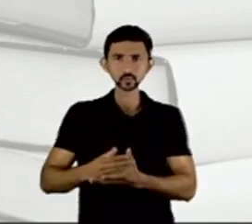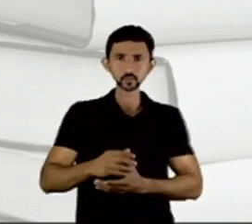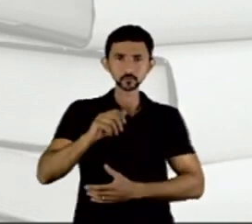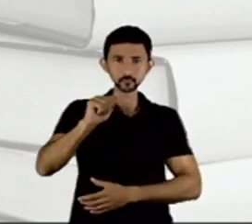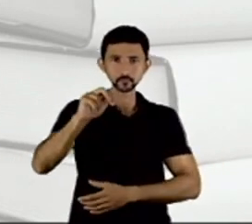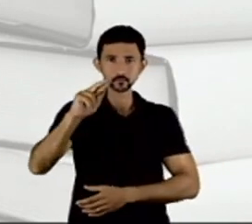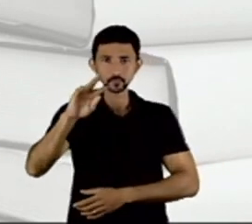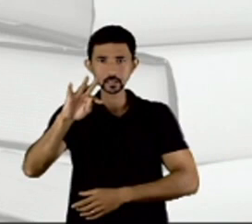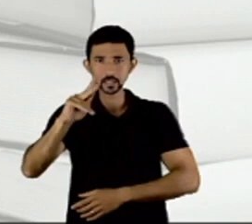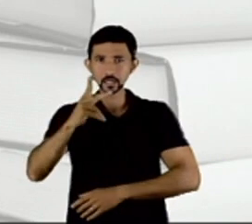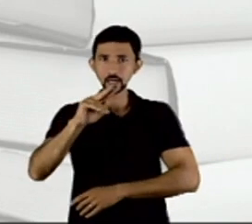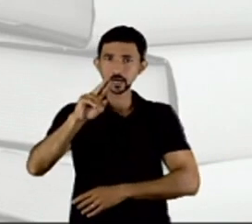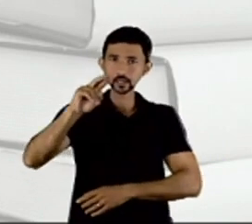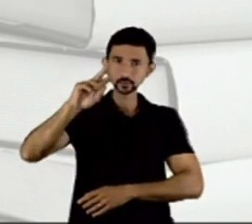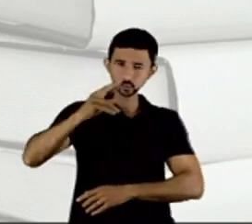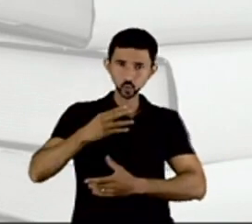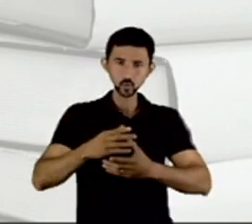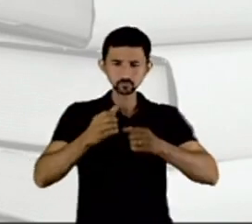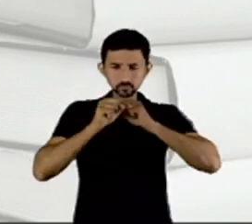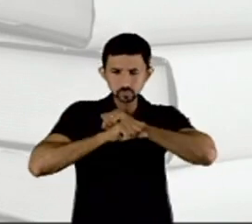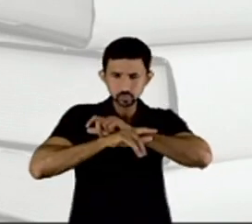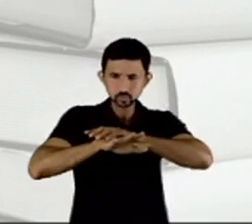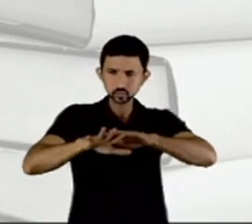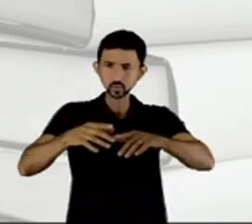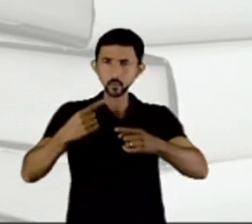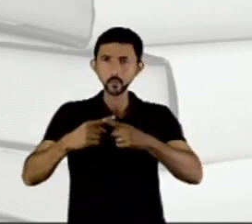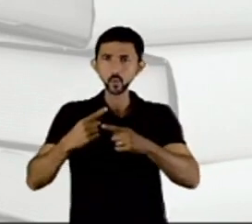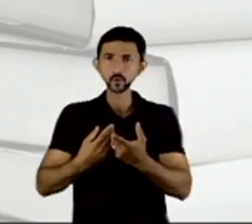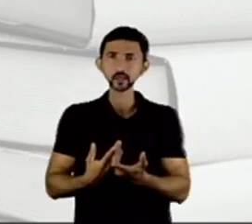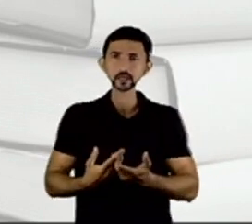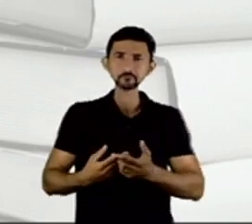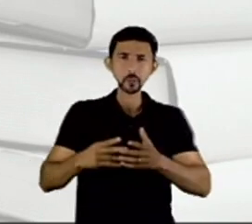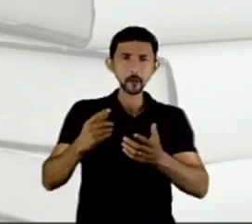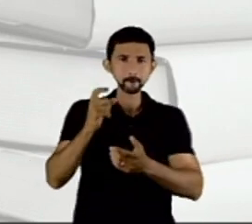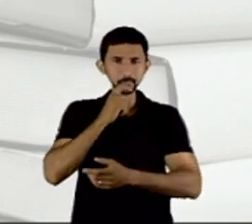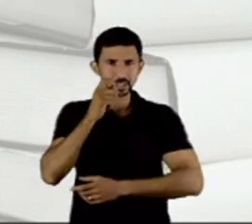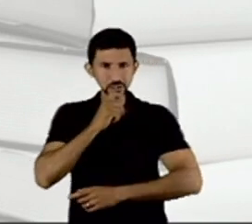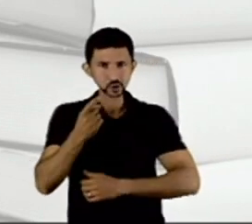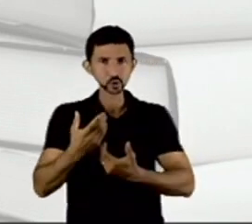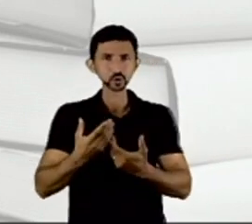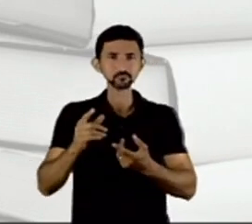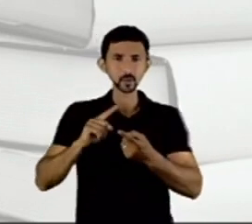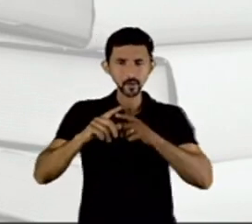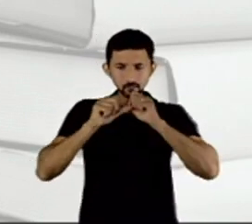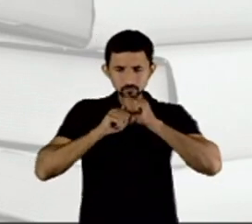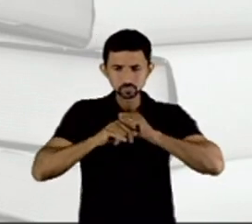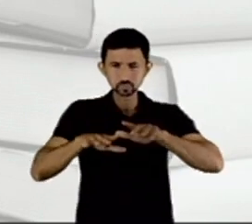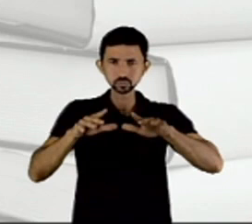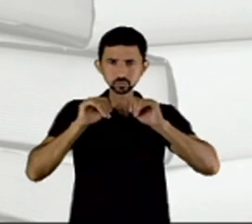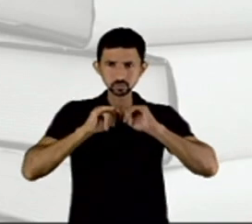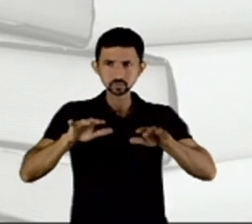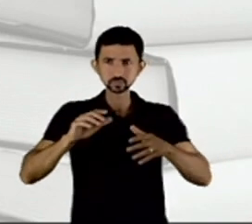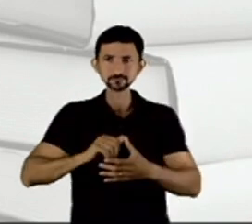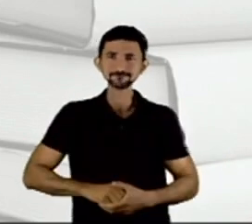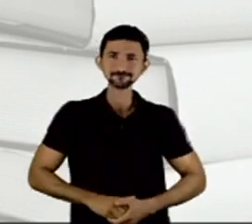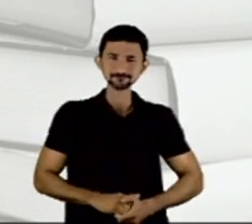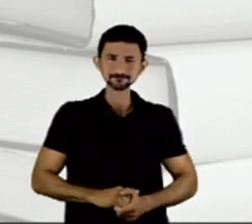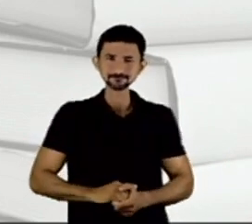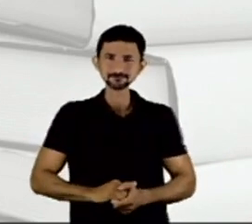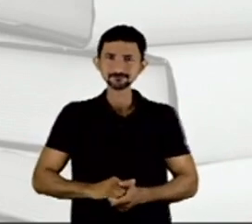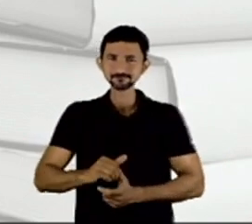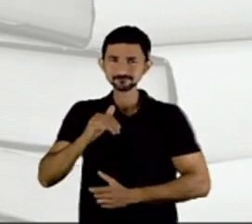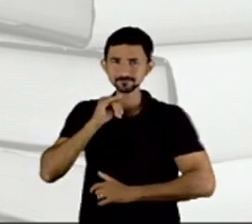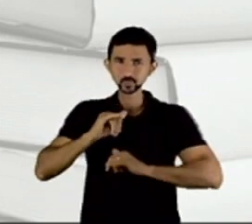como político antimilitar popularizou-se por causa de cartas falsas que foram veiculadas com